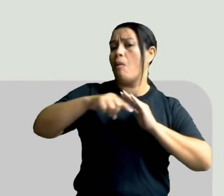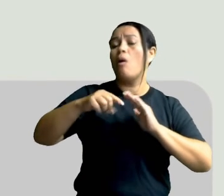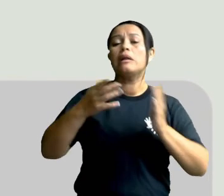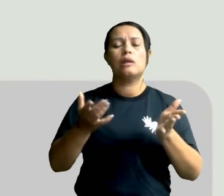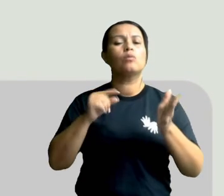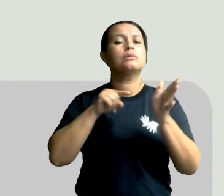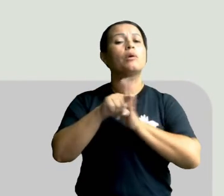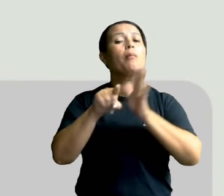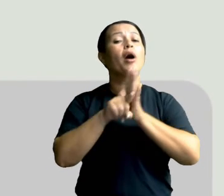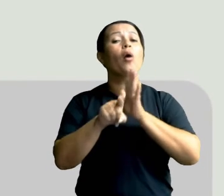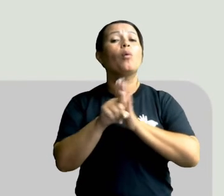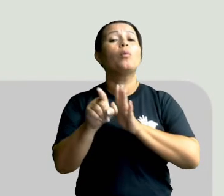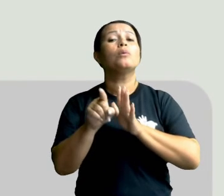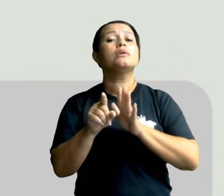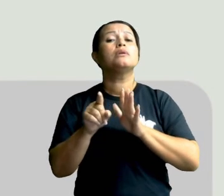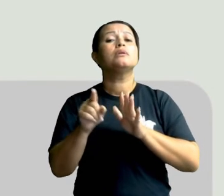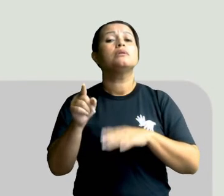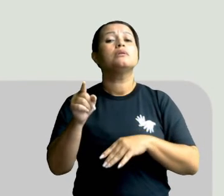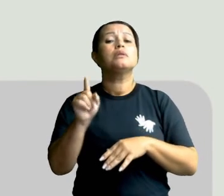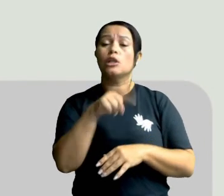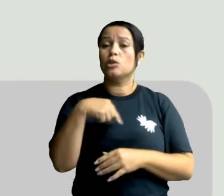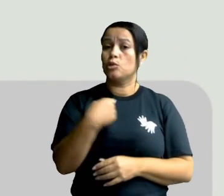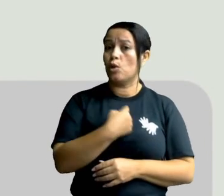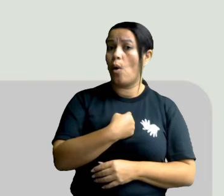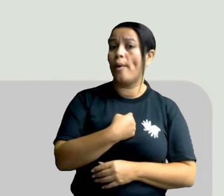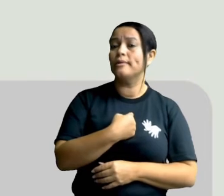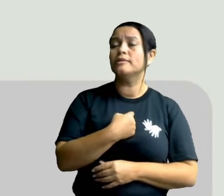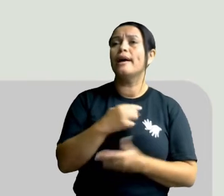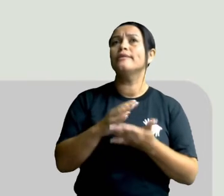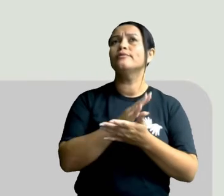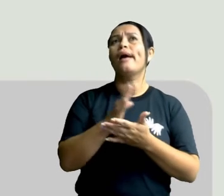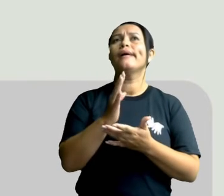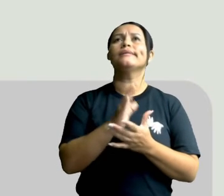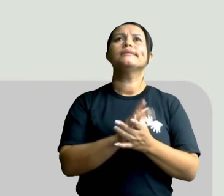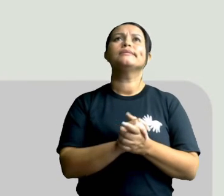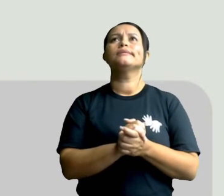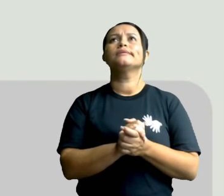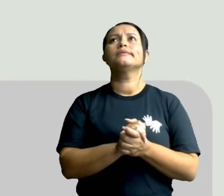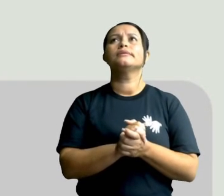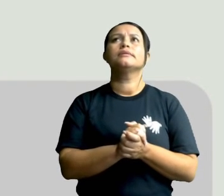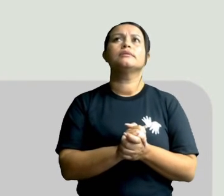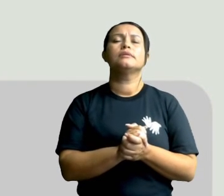mora? Então, são perguntas que a gente fica